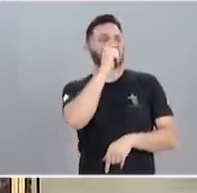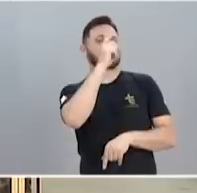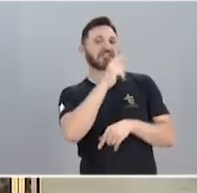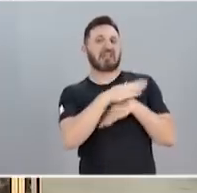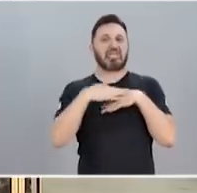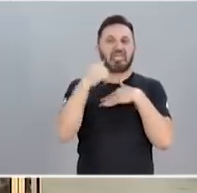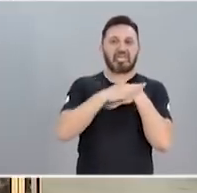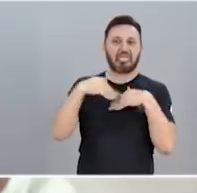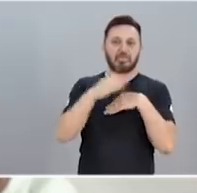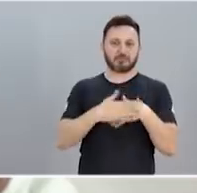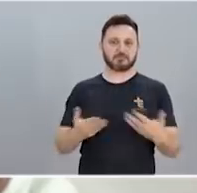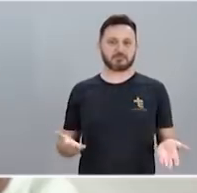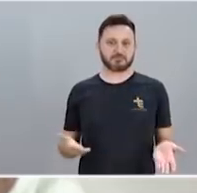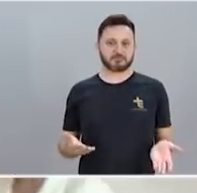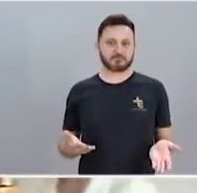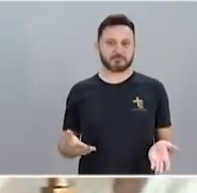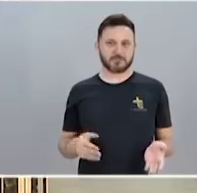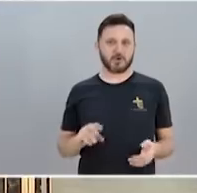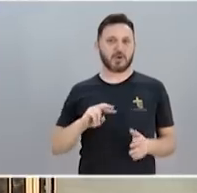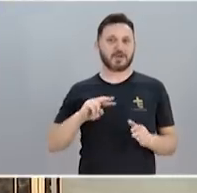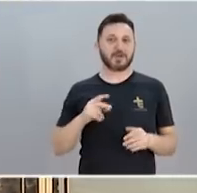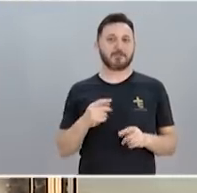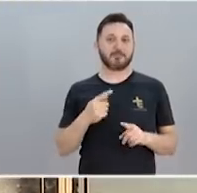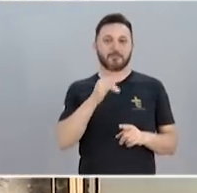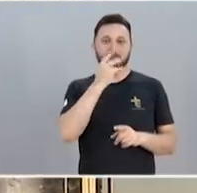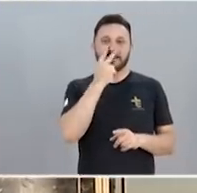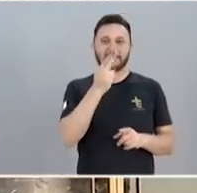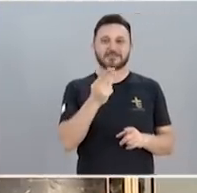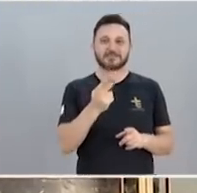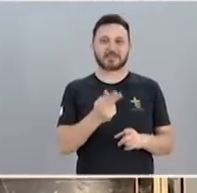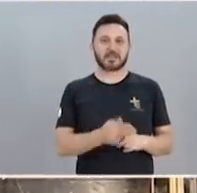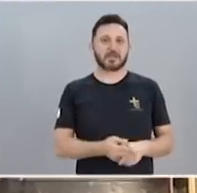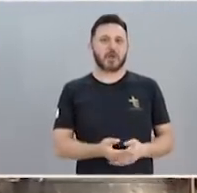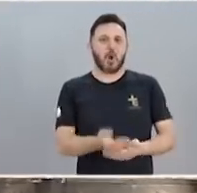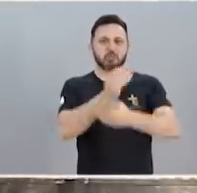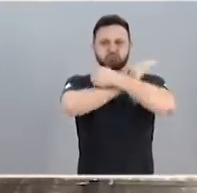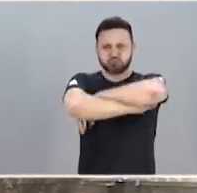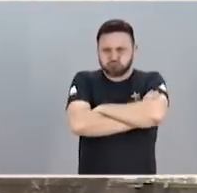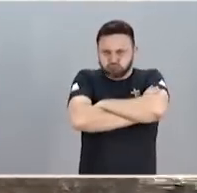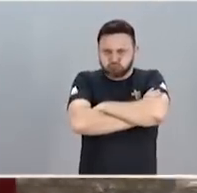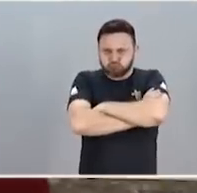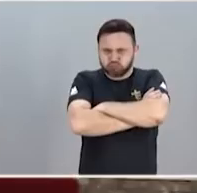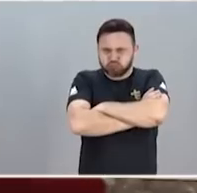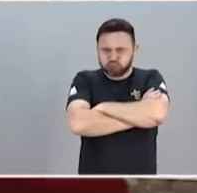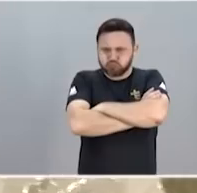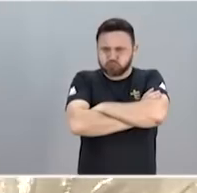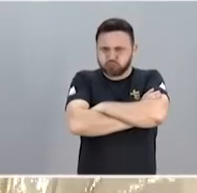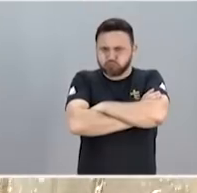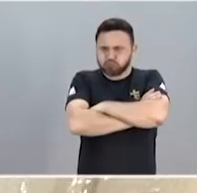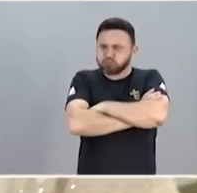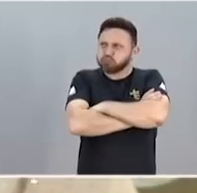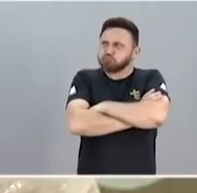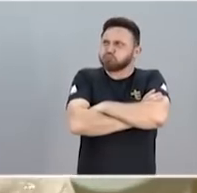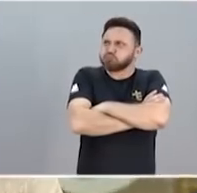né? Aquele que se esconde, pirracento, que fica se escondendo de Deus. Não,